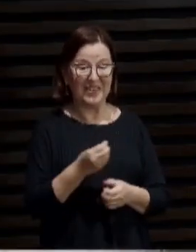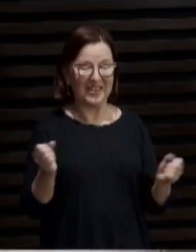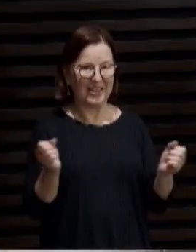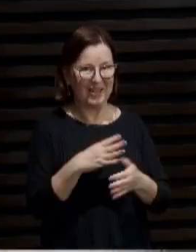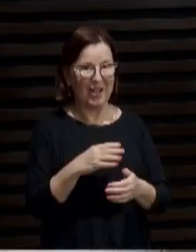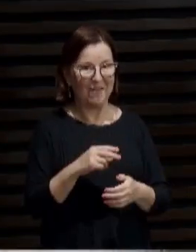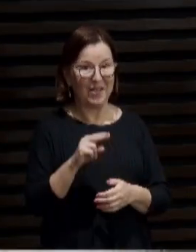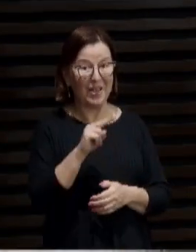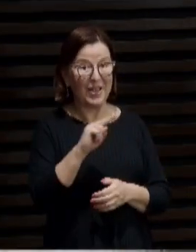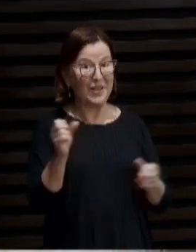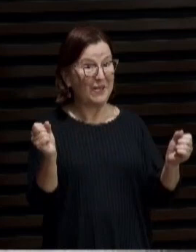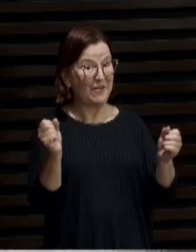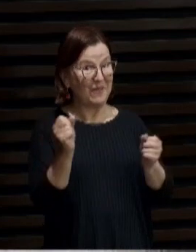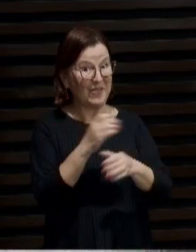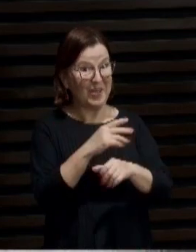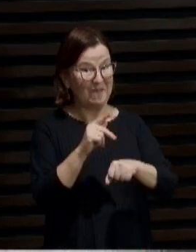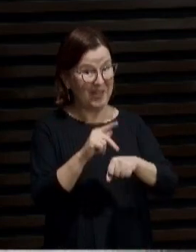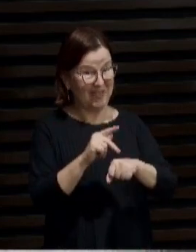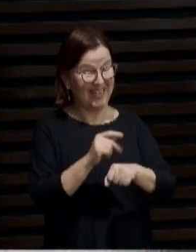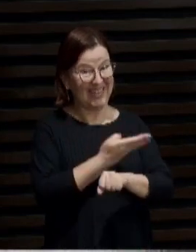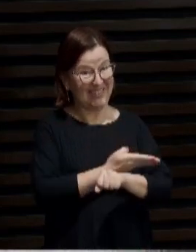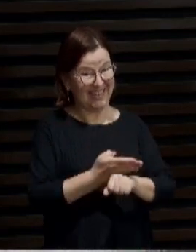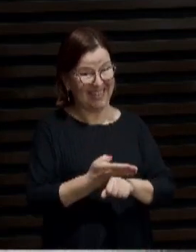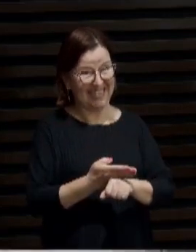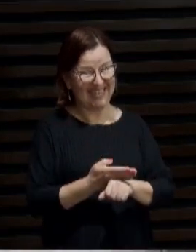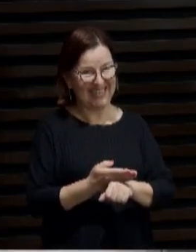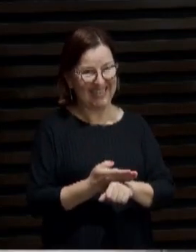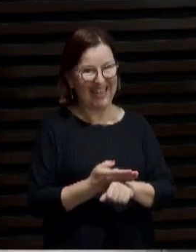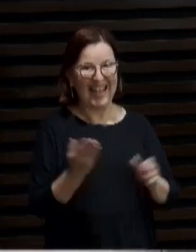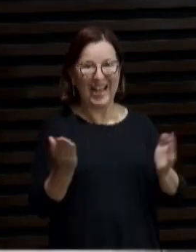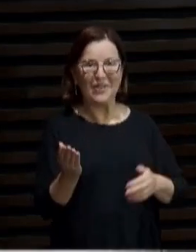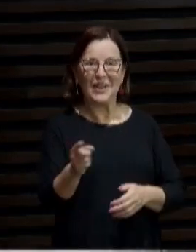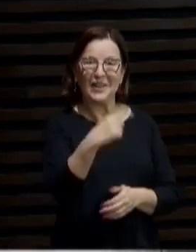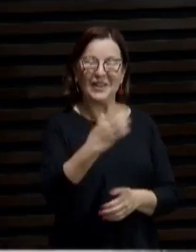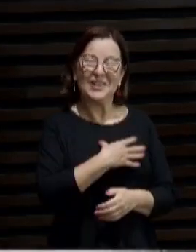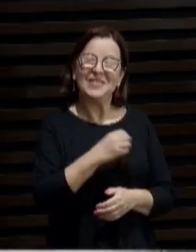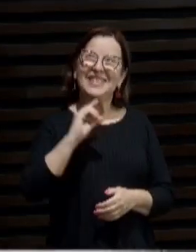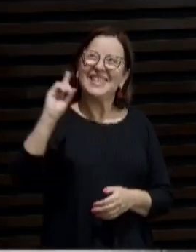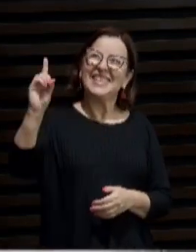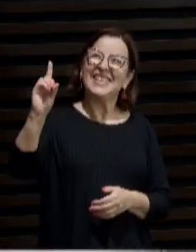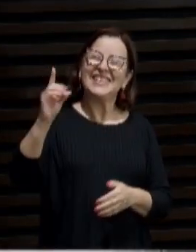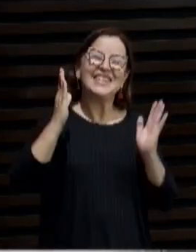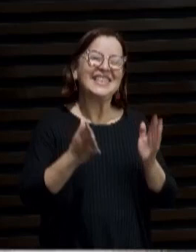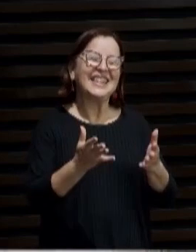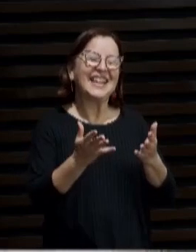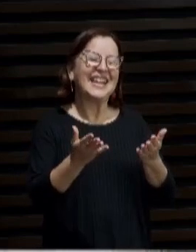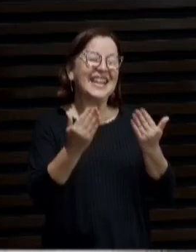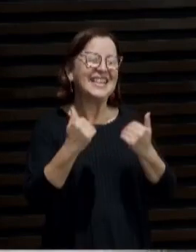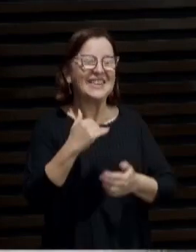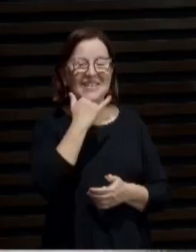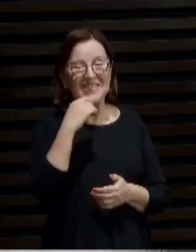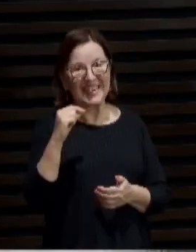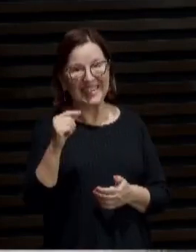É um símbolo daquilo que nós recebemos de Cristo. Nós temos ali a filiação, nós temos o perdão dos nossos pecados, nós temos a certeza da